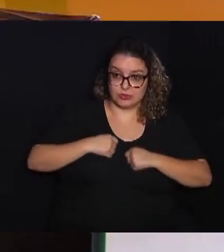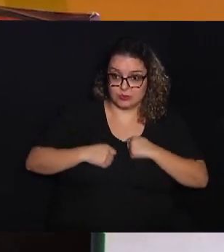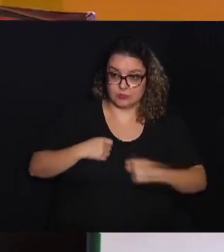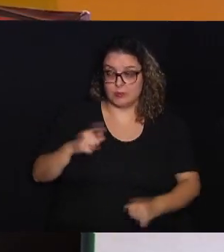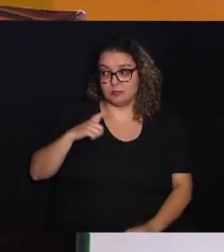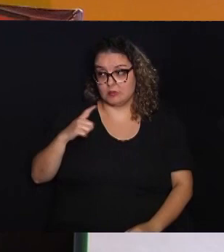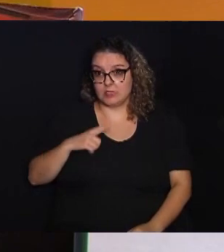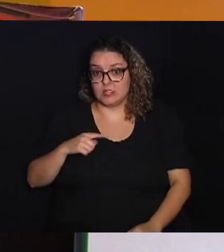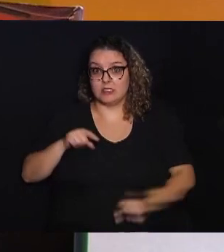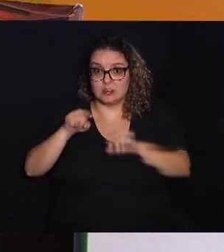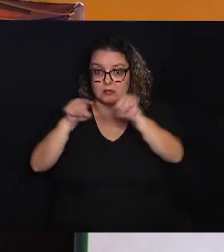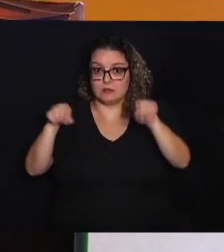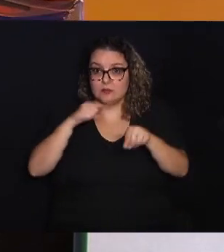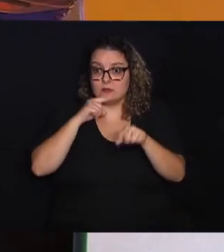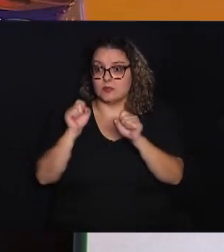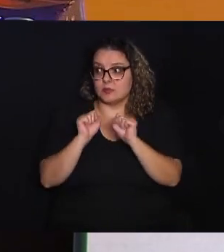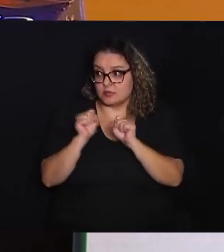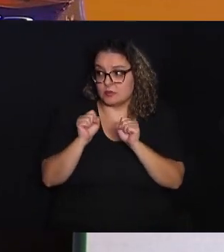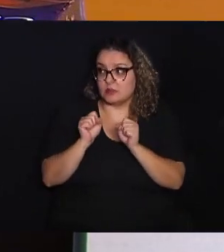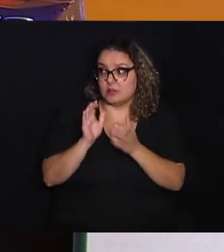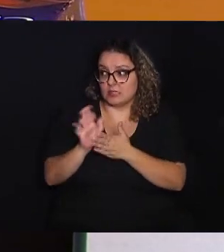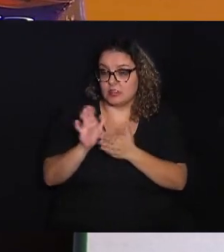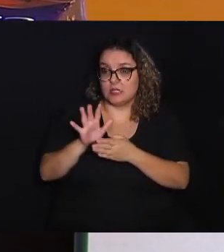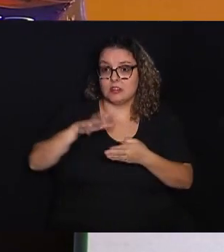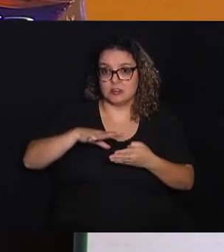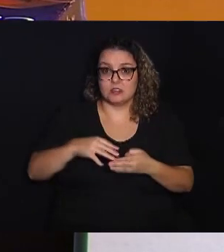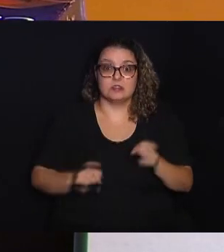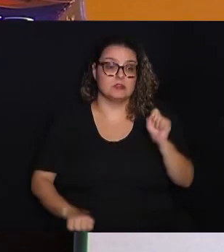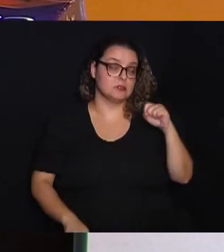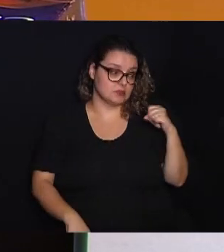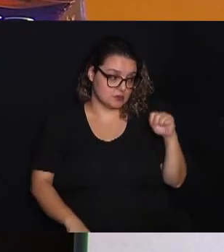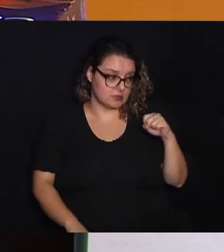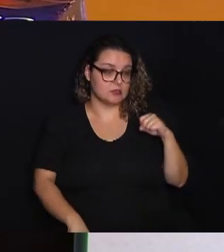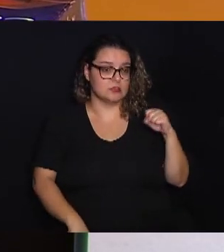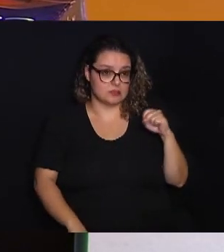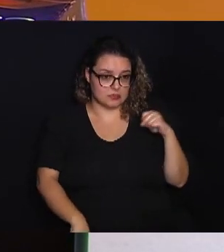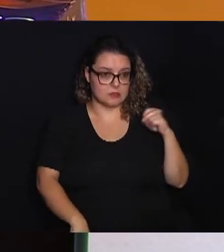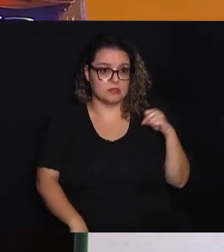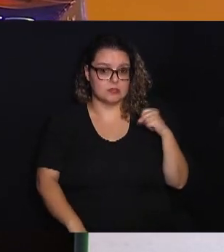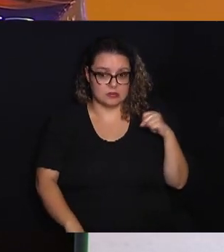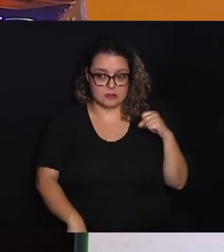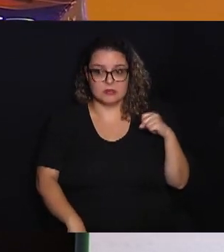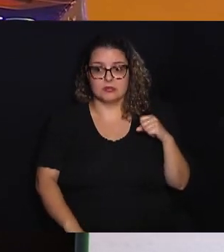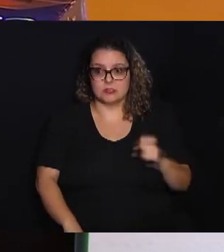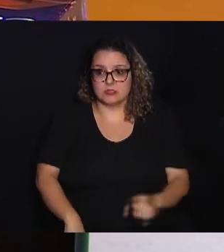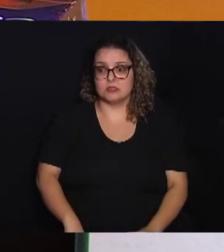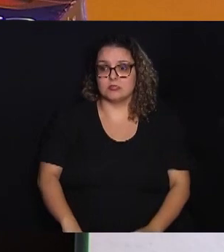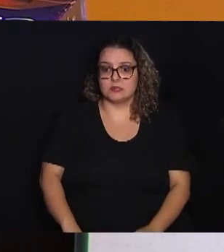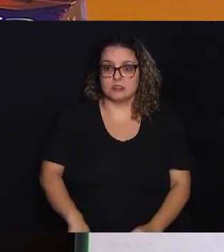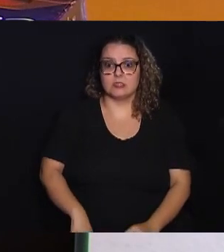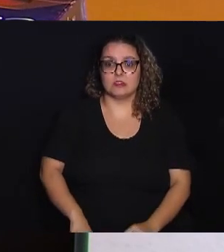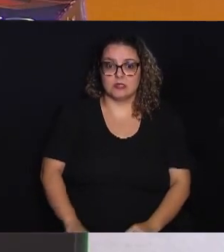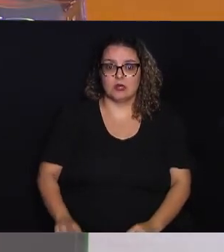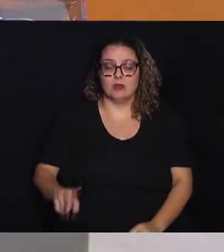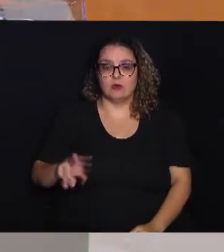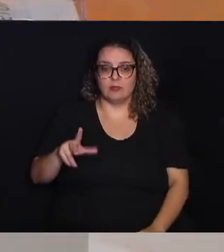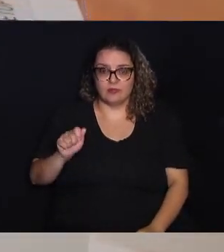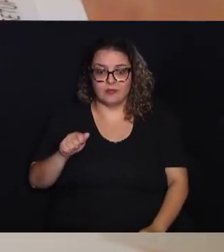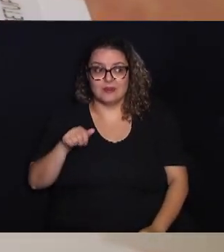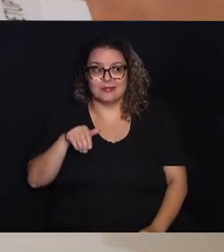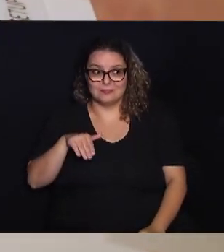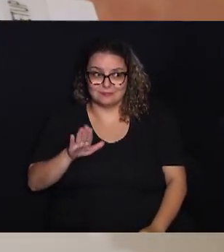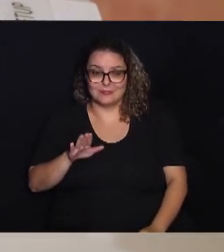também tem a questão do ar-condicionado também, que consome muito, né? Sim. O ar-condicionado é talvez um dos vilões de consumo de energia